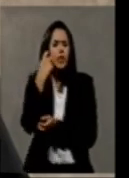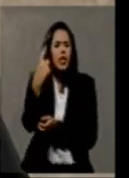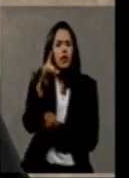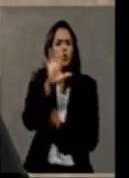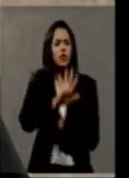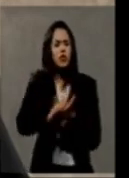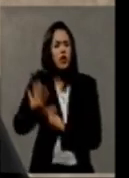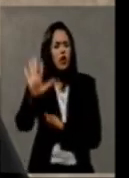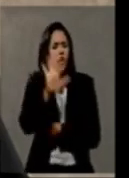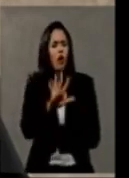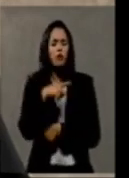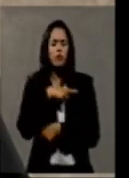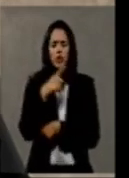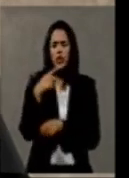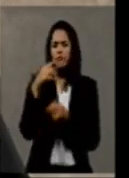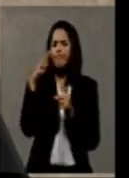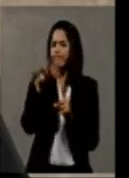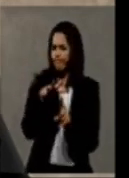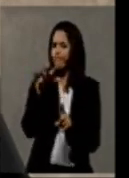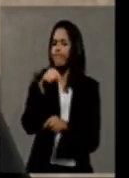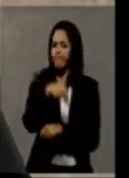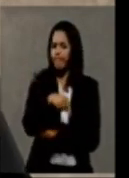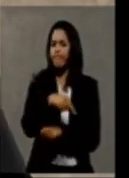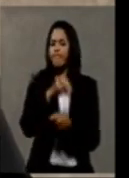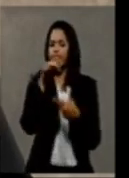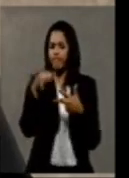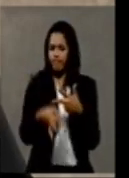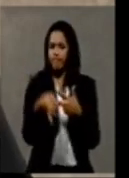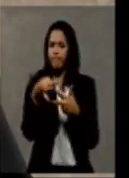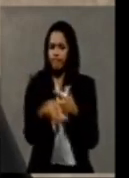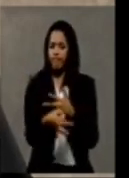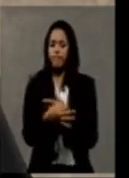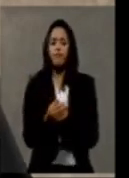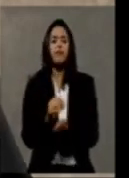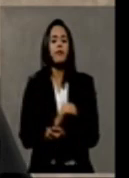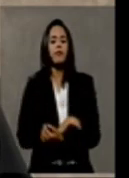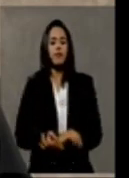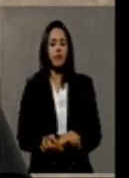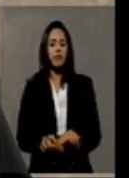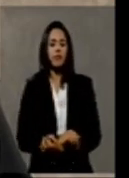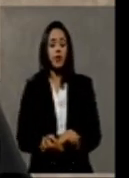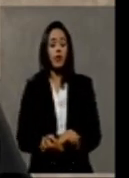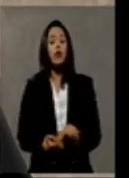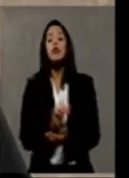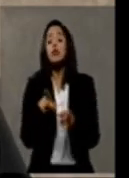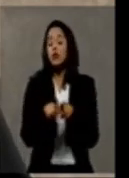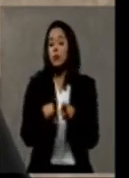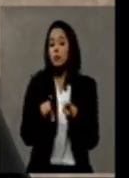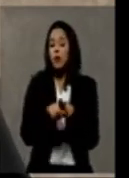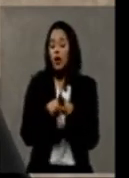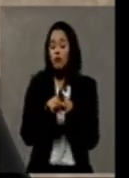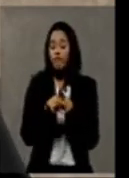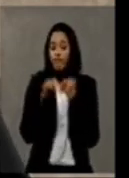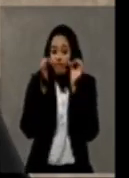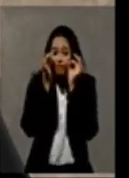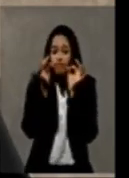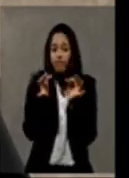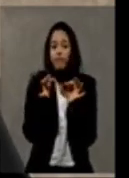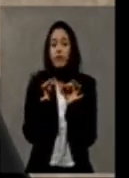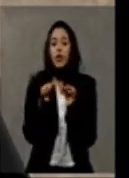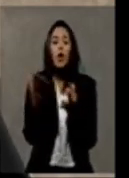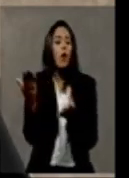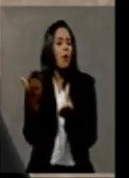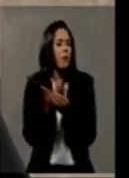todo o poder judiciário além disso foi dada atenção especial aos processos criminais uma